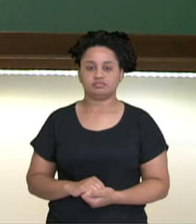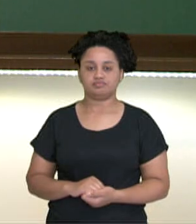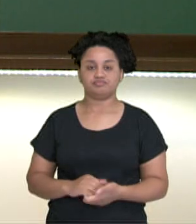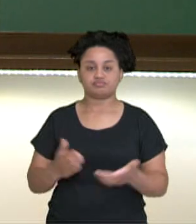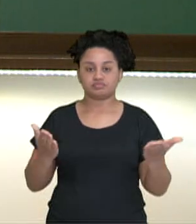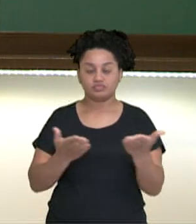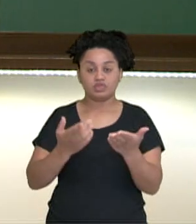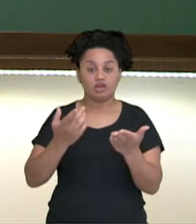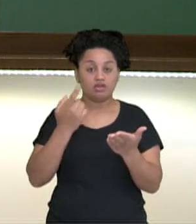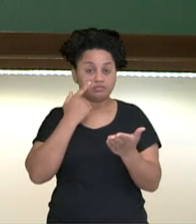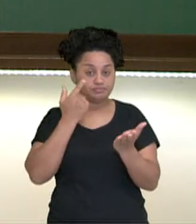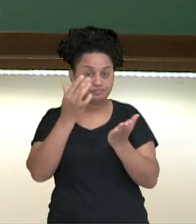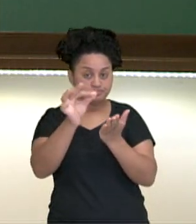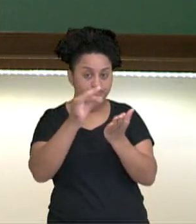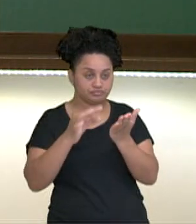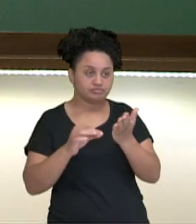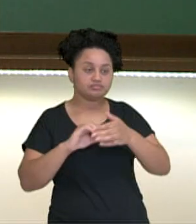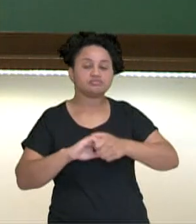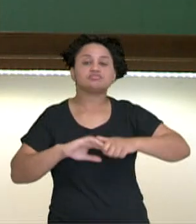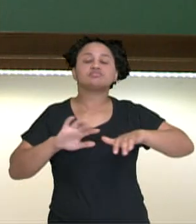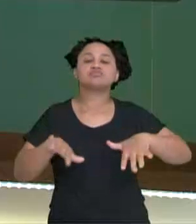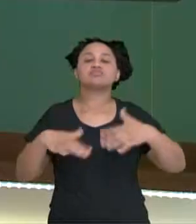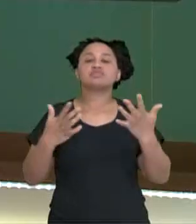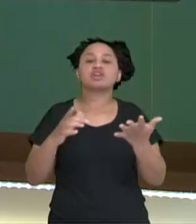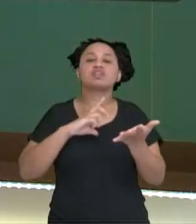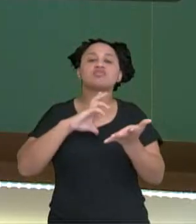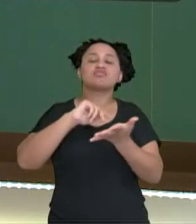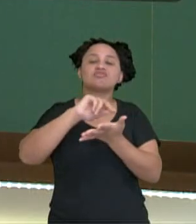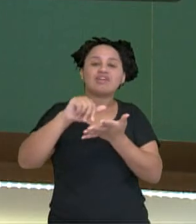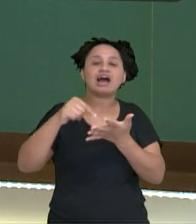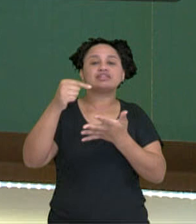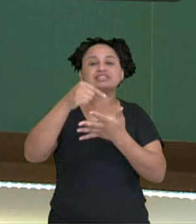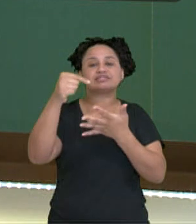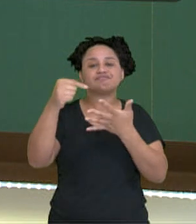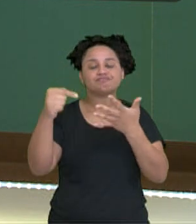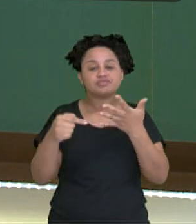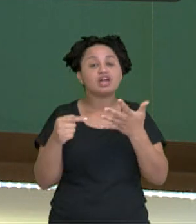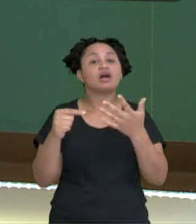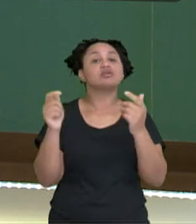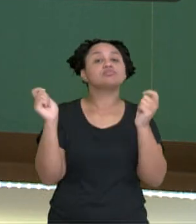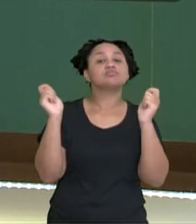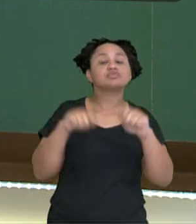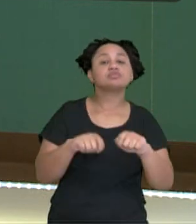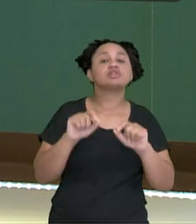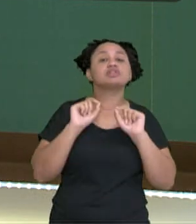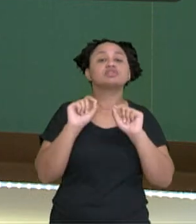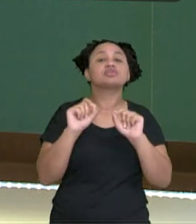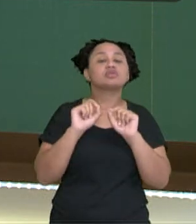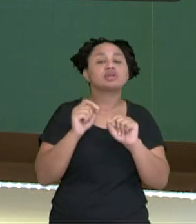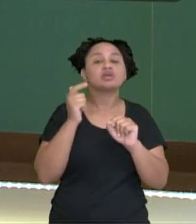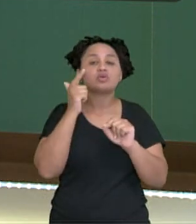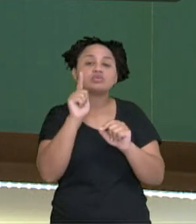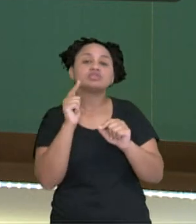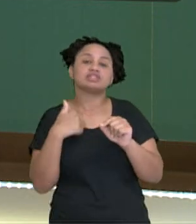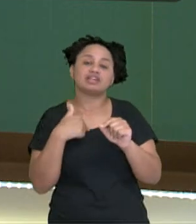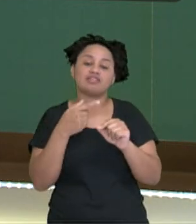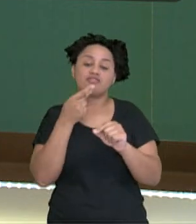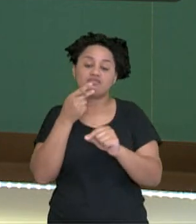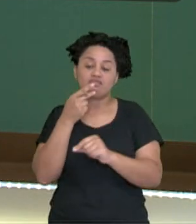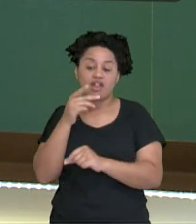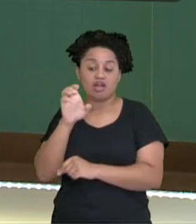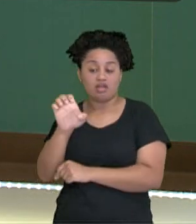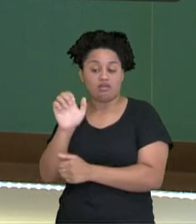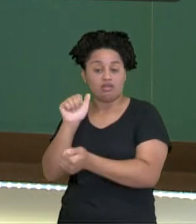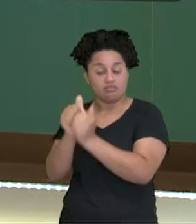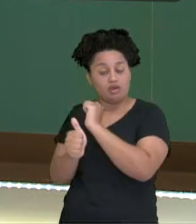Vamos lá para a correção? Então, diversos fatores possibilitam que a gente classifique os